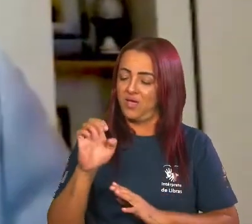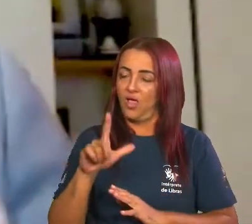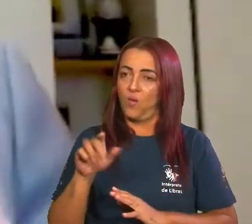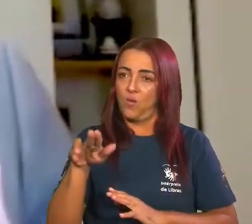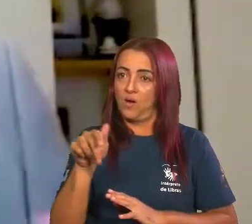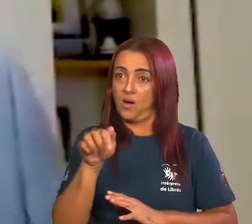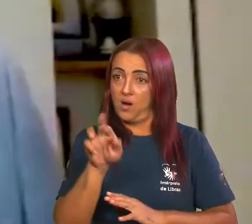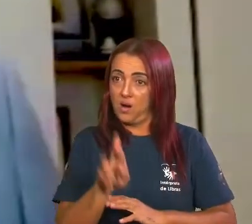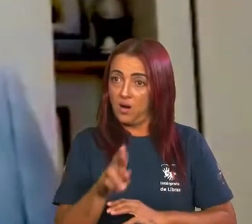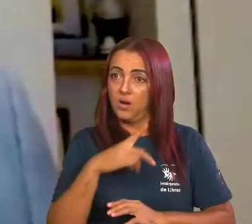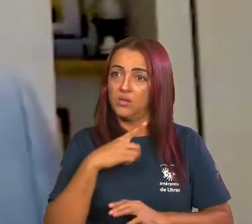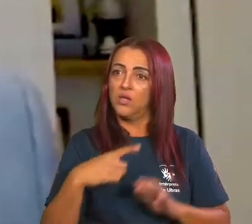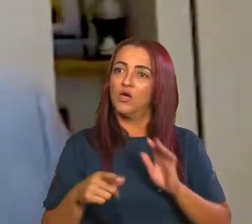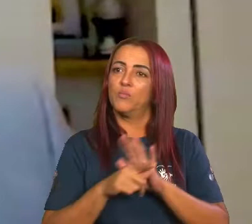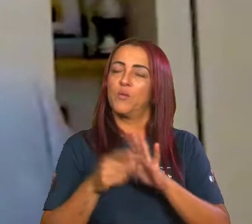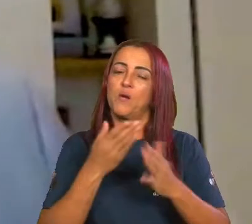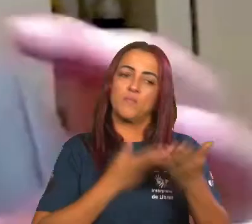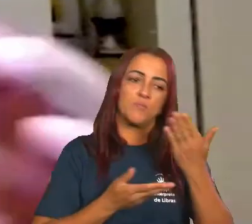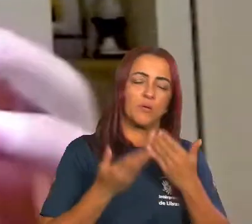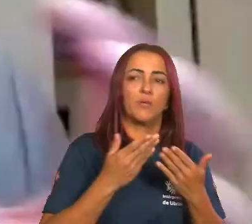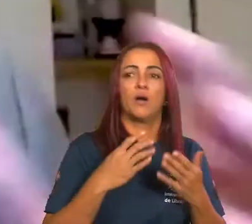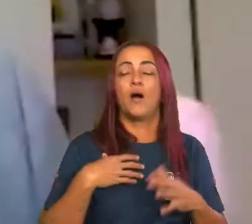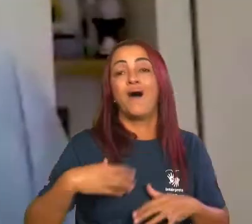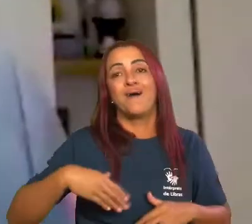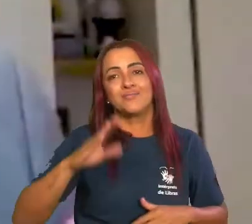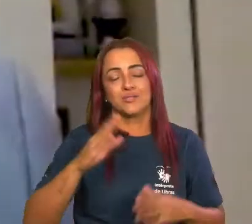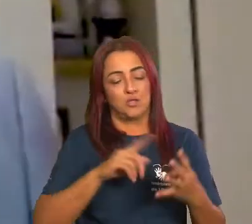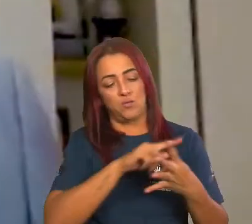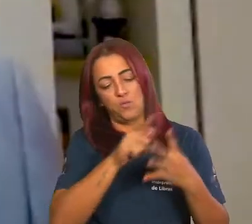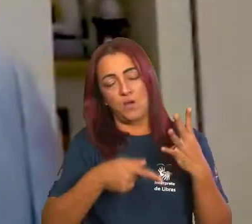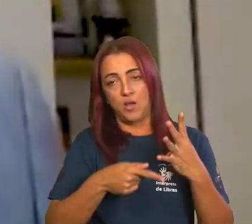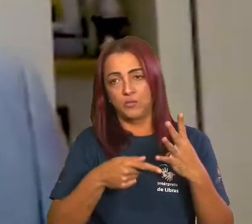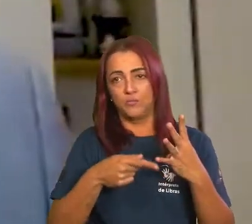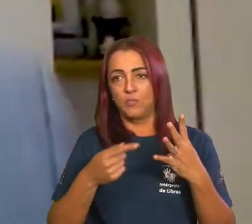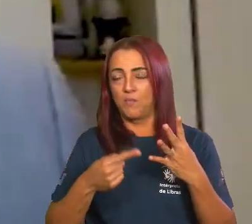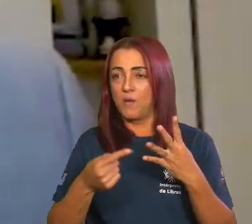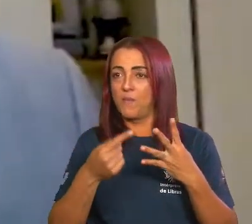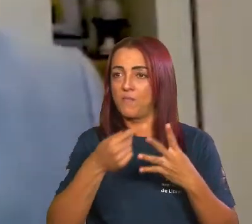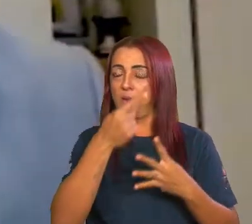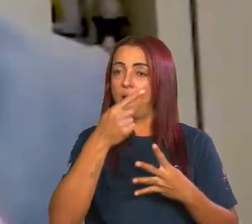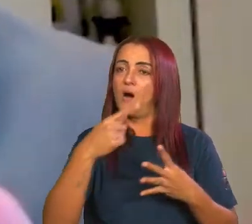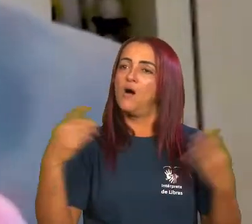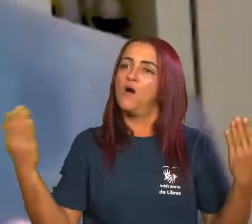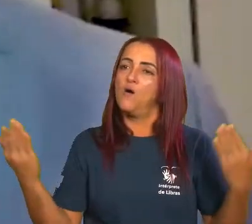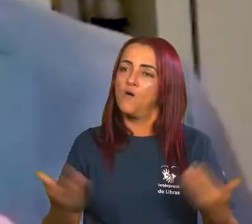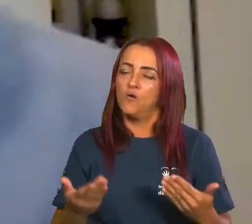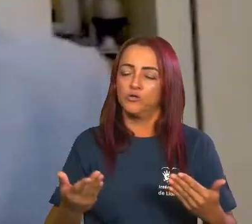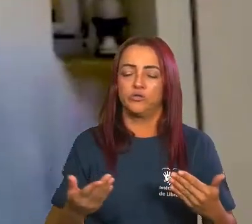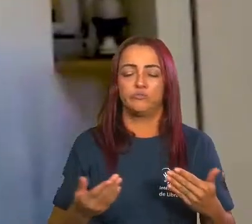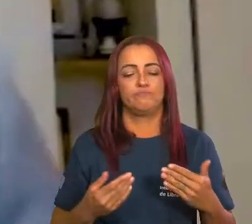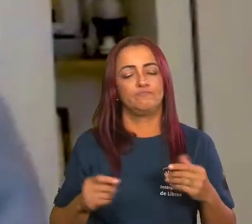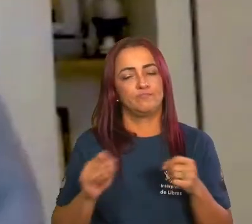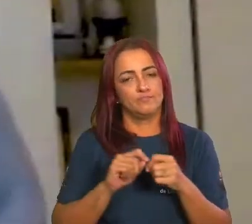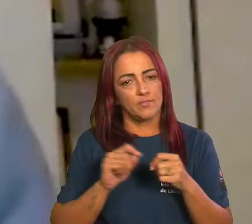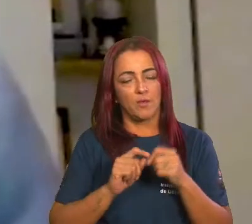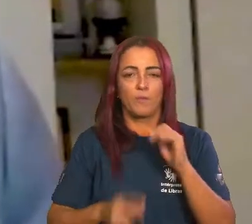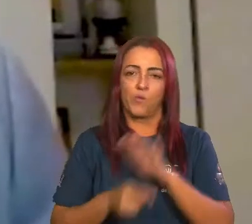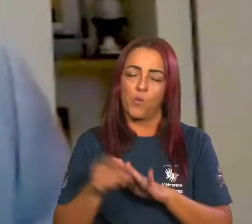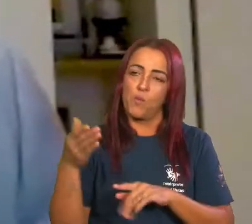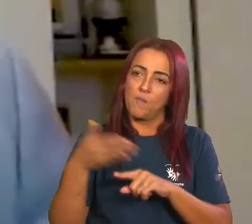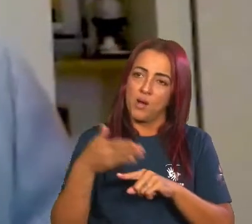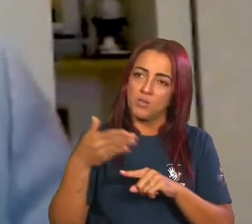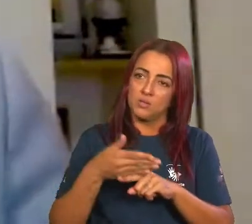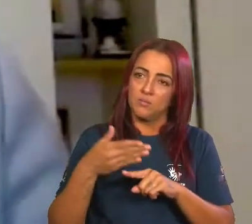e terapia de redução de substratos. Essas quatro terapias elas hoje fazem parte